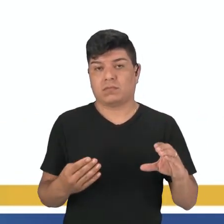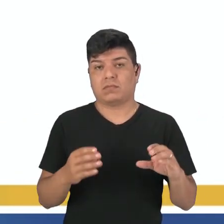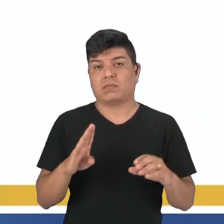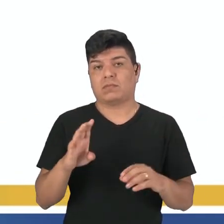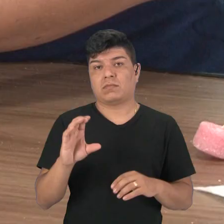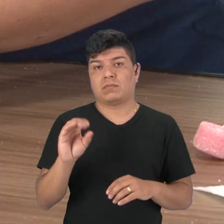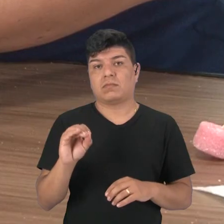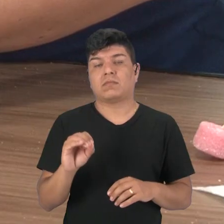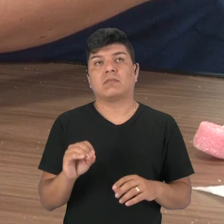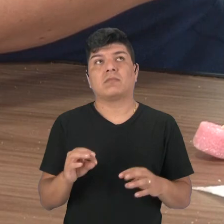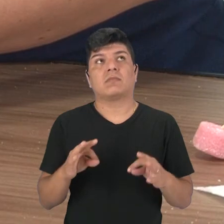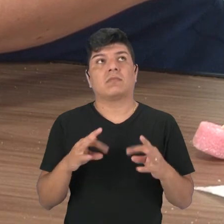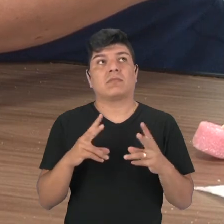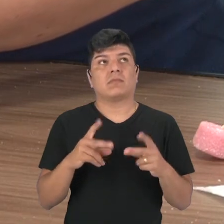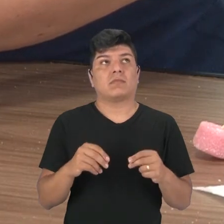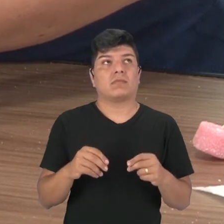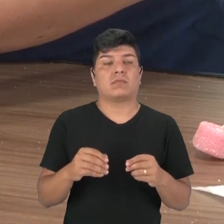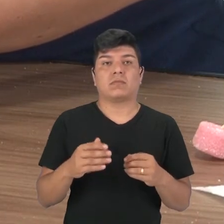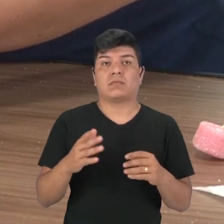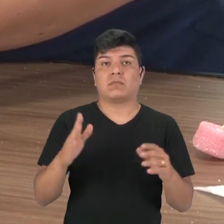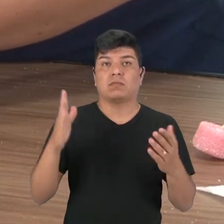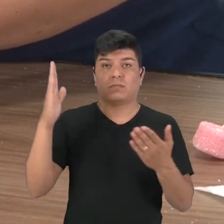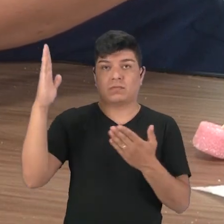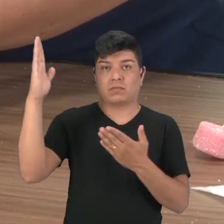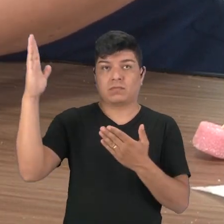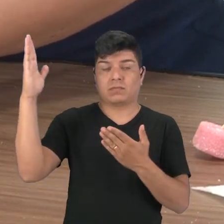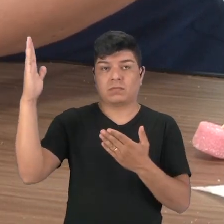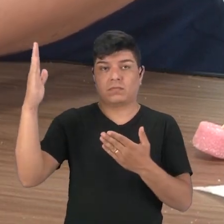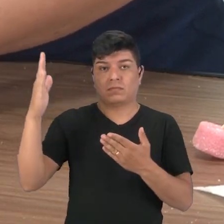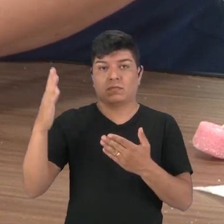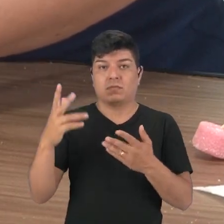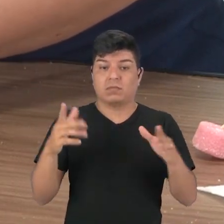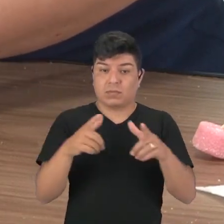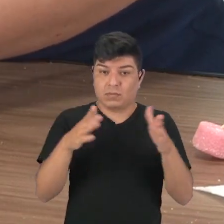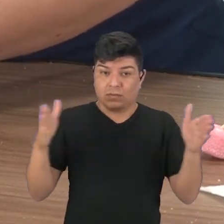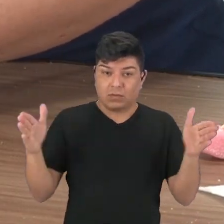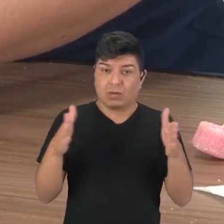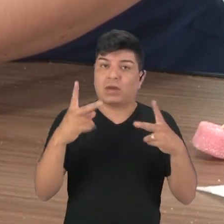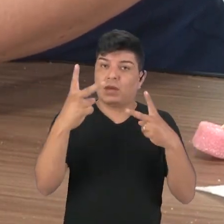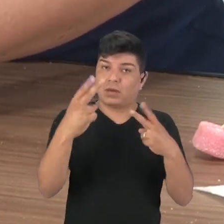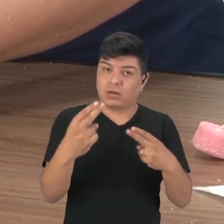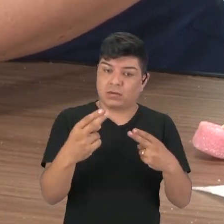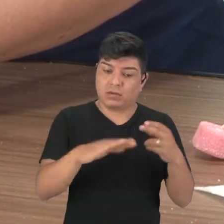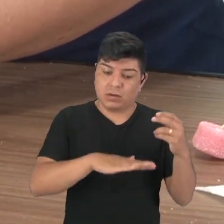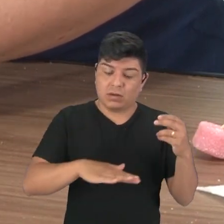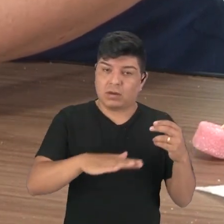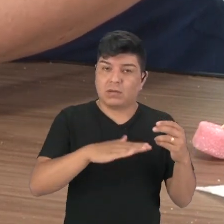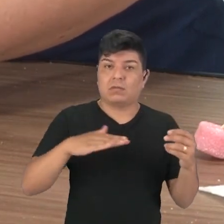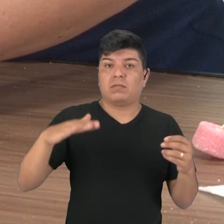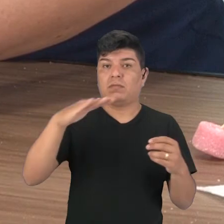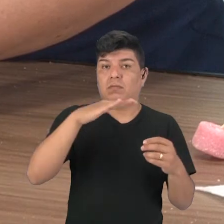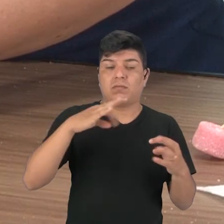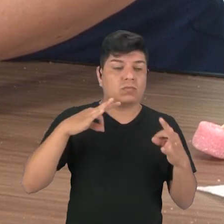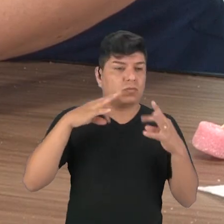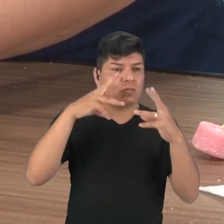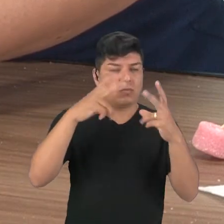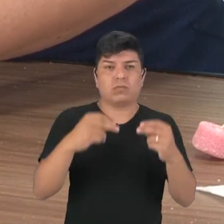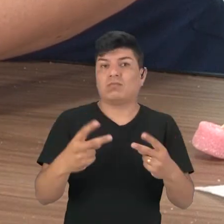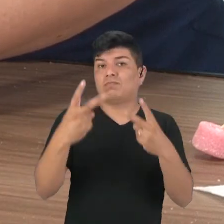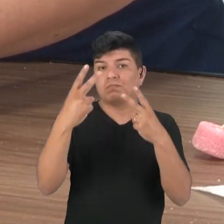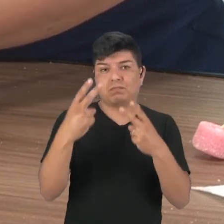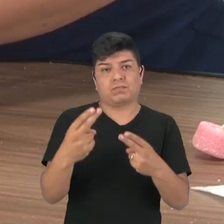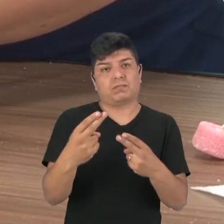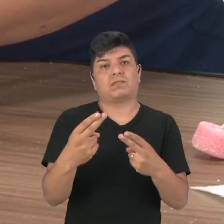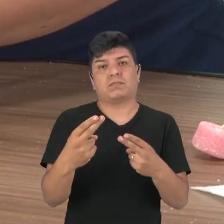cubo. Observe, ó, essa face é do mesmo tamanho, a base dele e as faces vão ser todas do